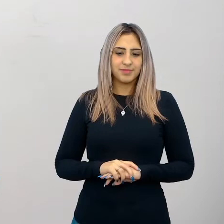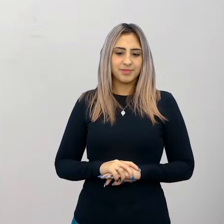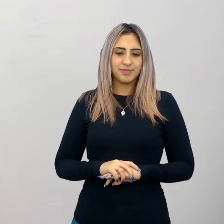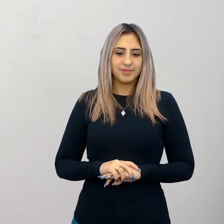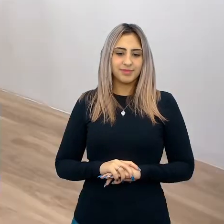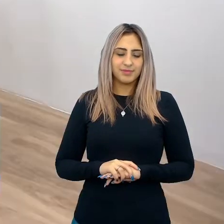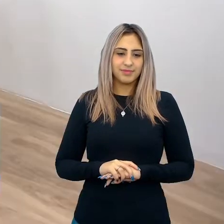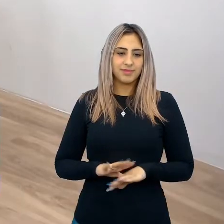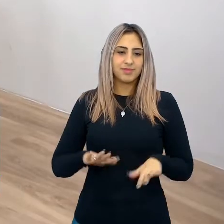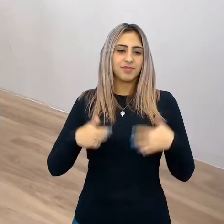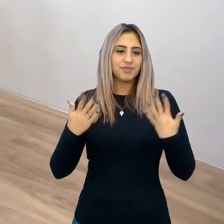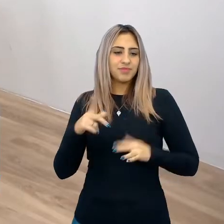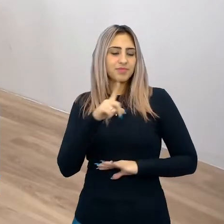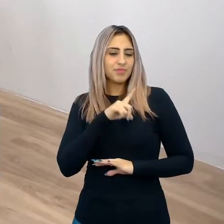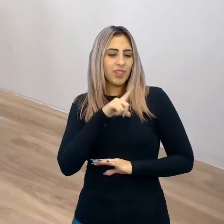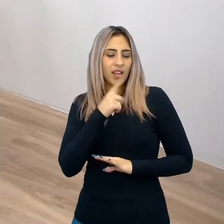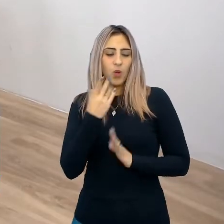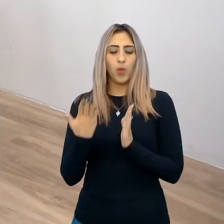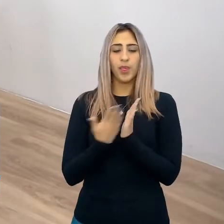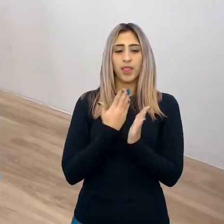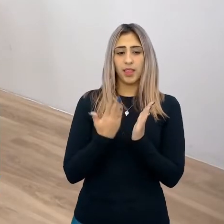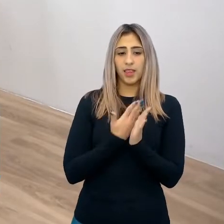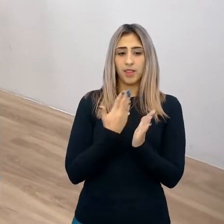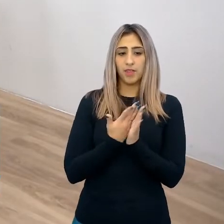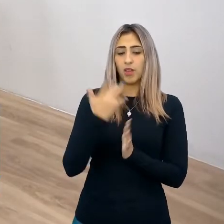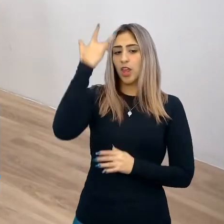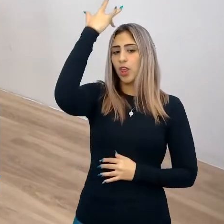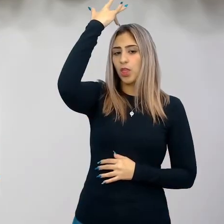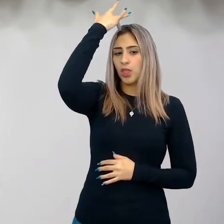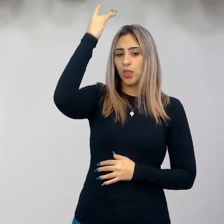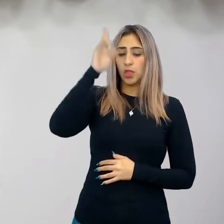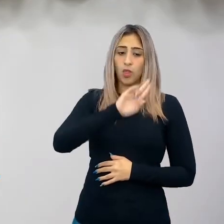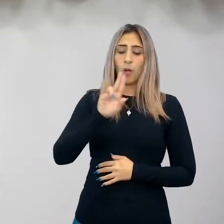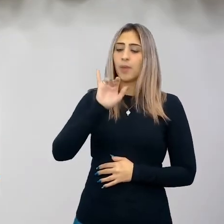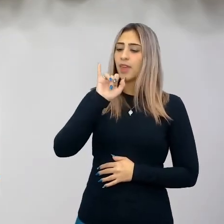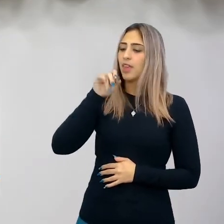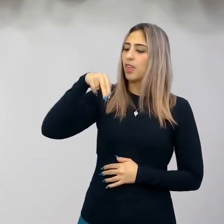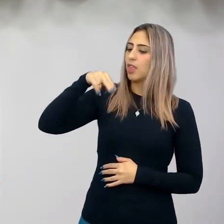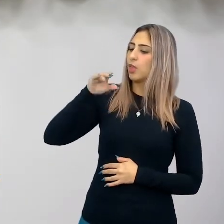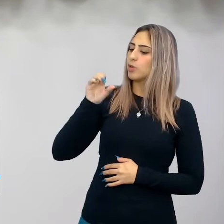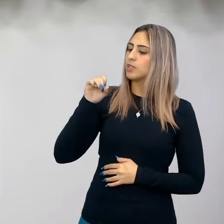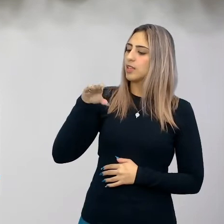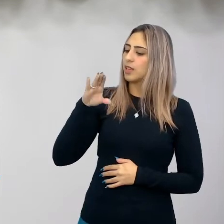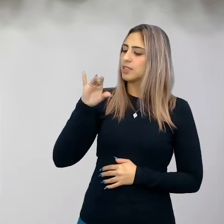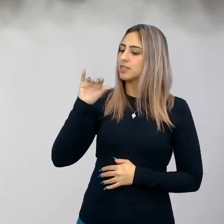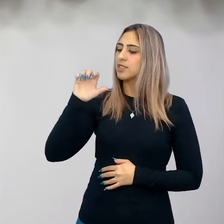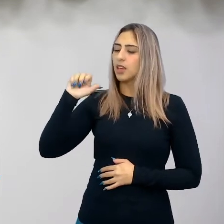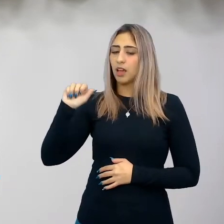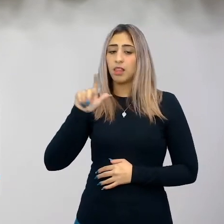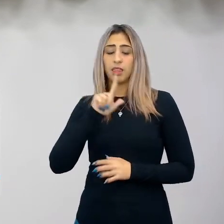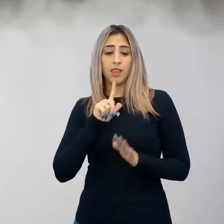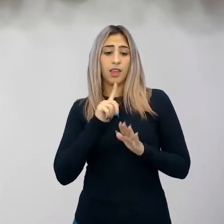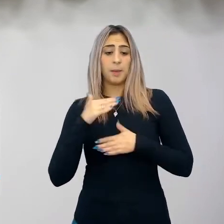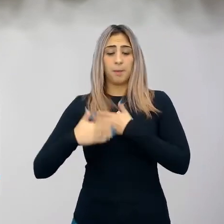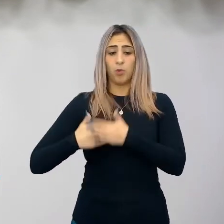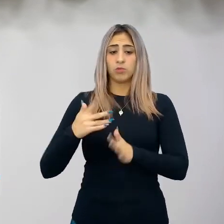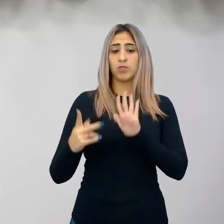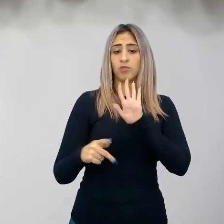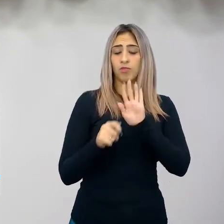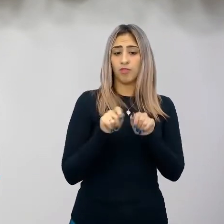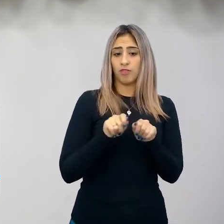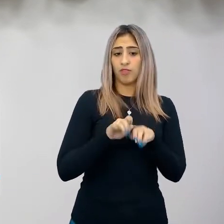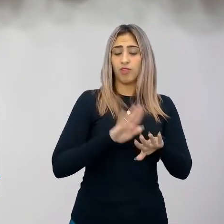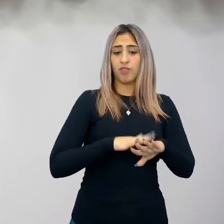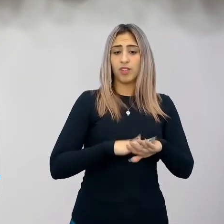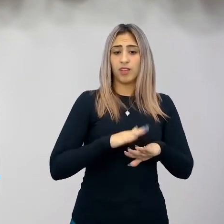Fala para mim. Então, tem o livro, né, Inocência, que é uma obra literária, e a gente tem uma reprodução feita por Walter